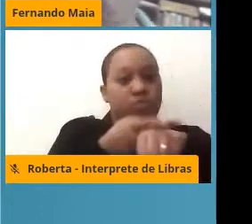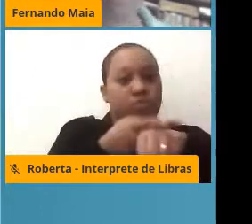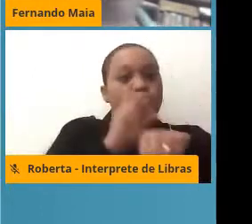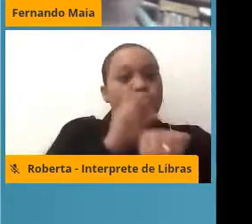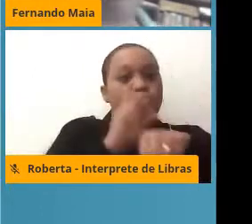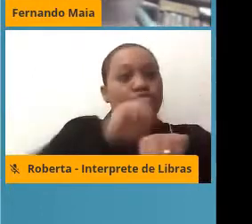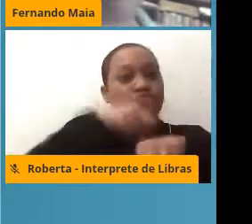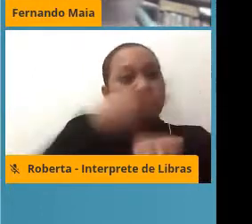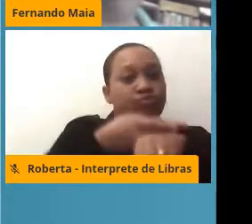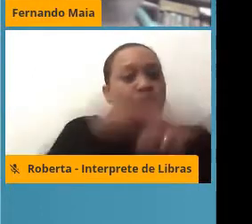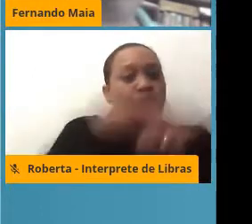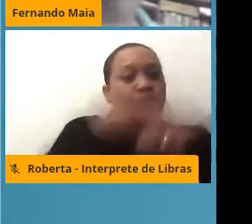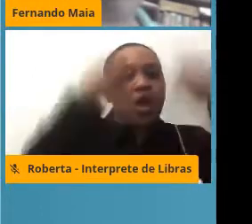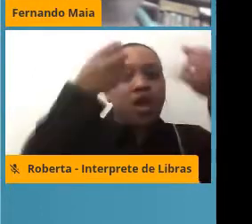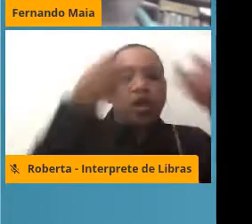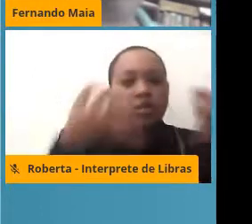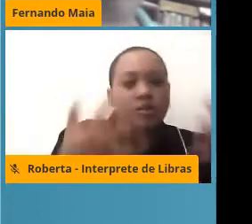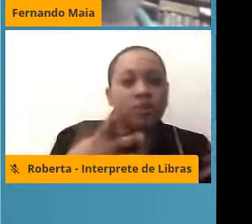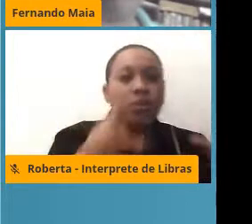coronavírus. A primeira,